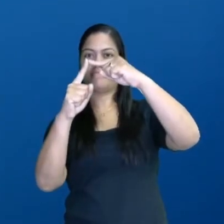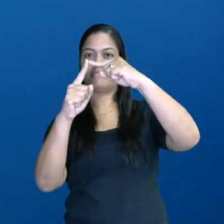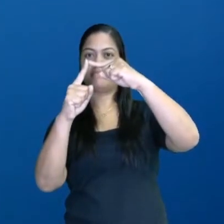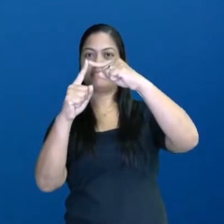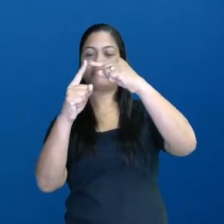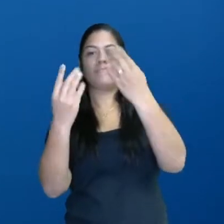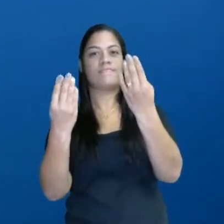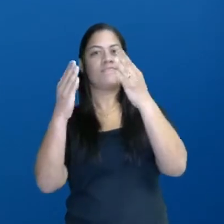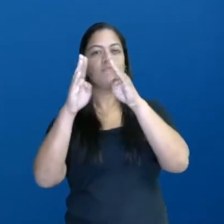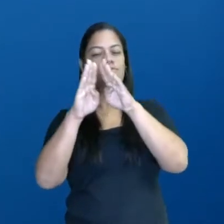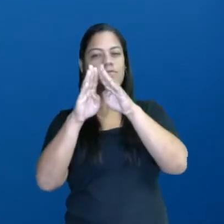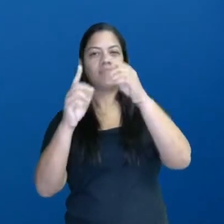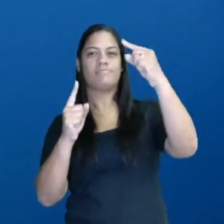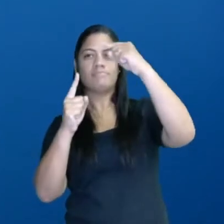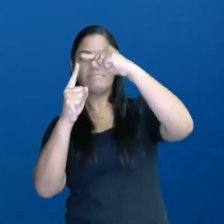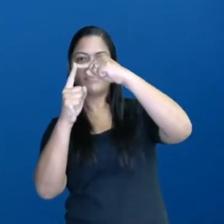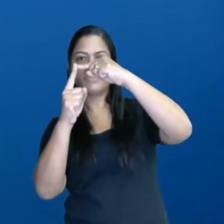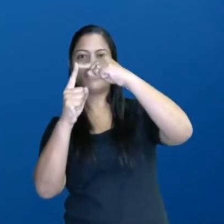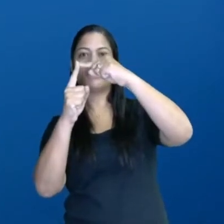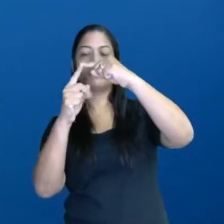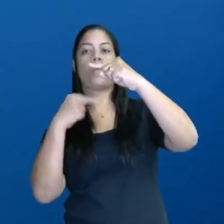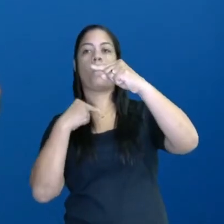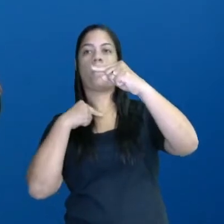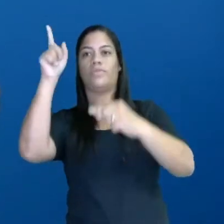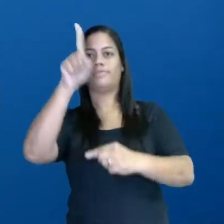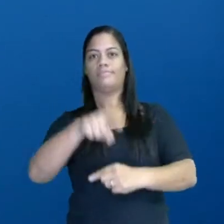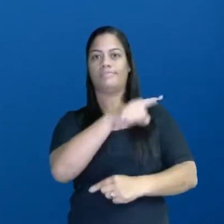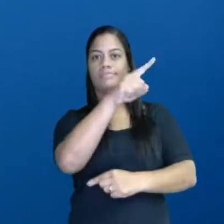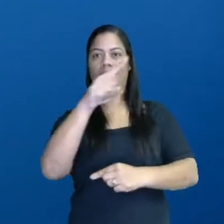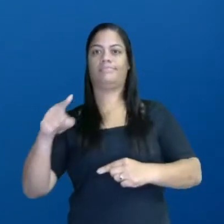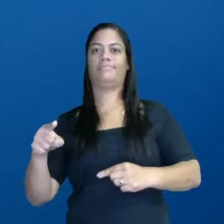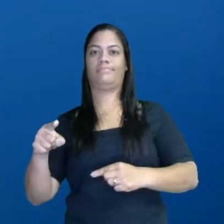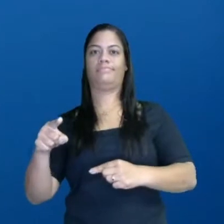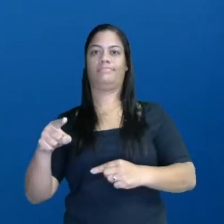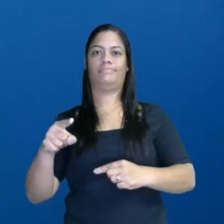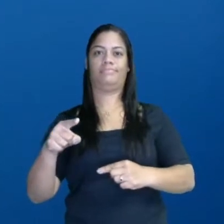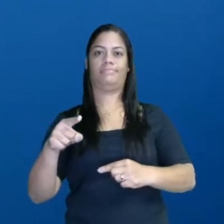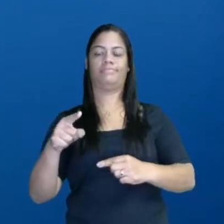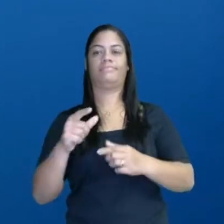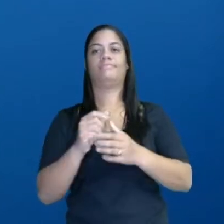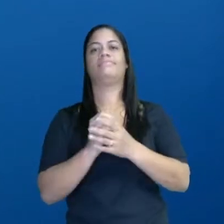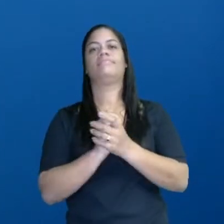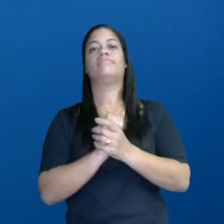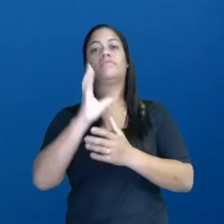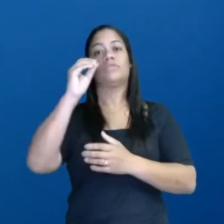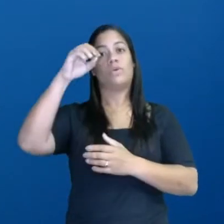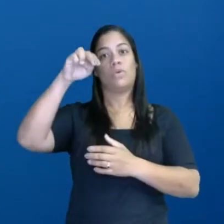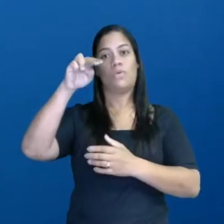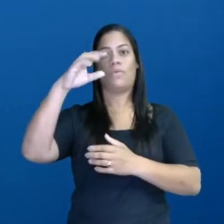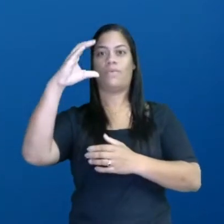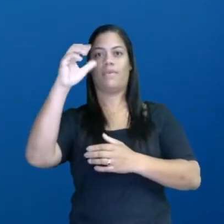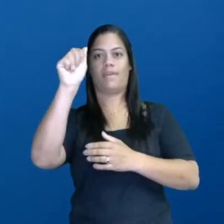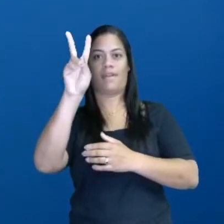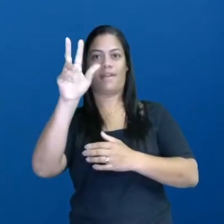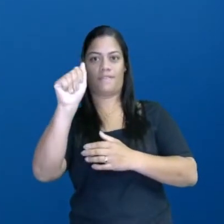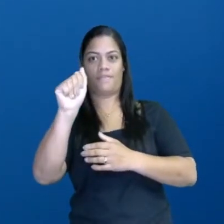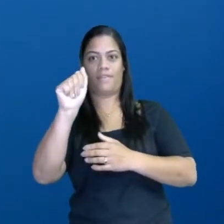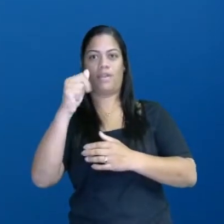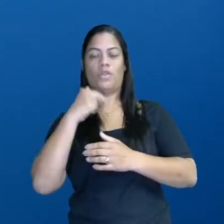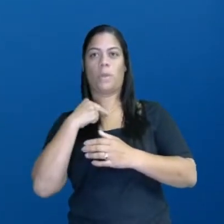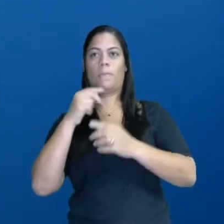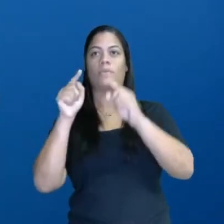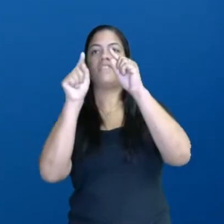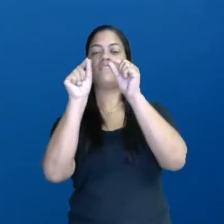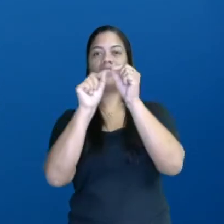ficar fechadinhas, mas não pode se cruzar e nem pode ficar côncava, tá certo? Não pode fazer um meio